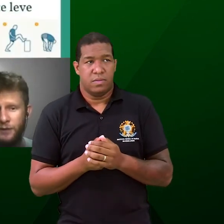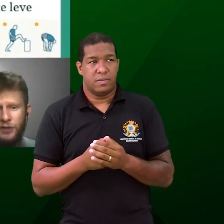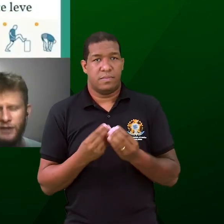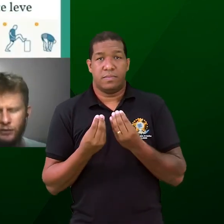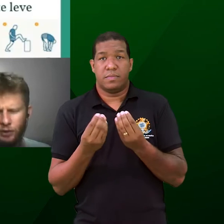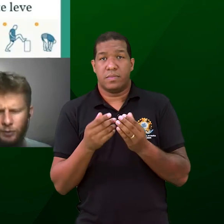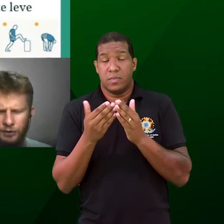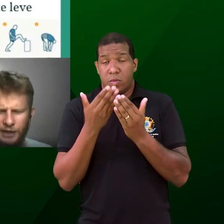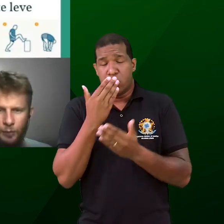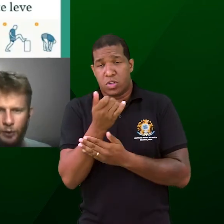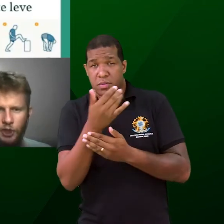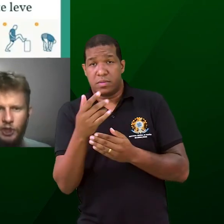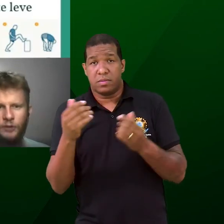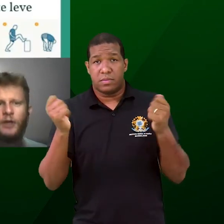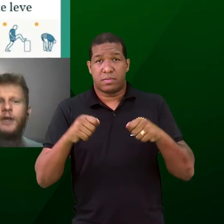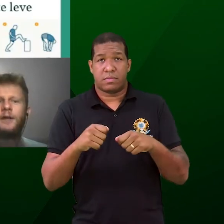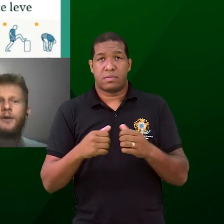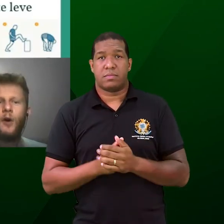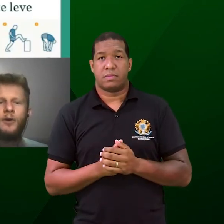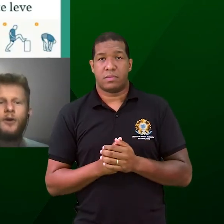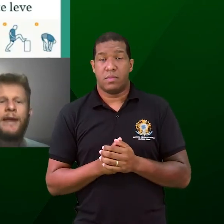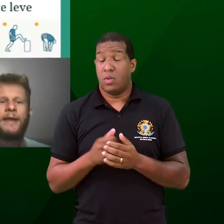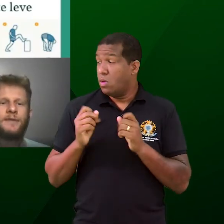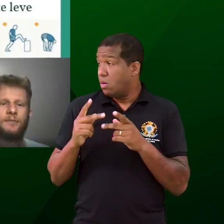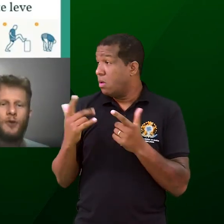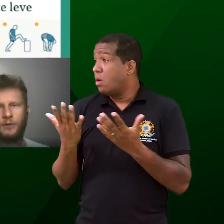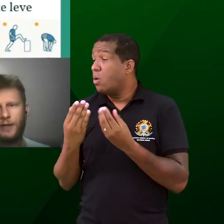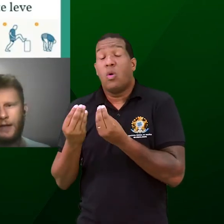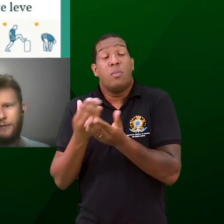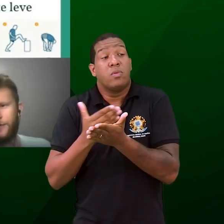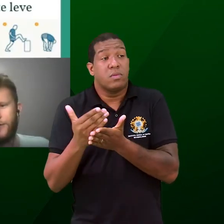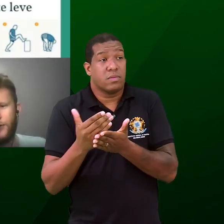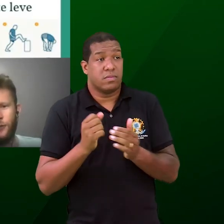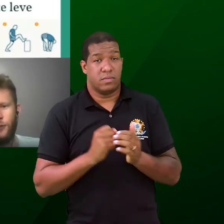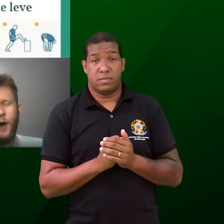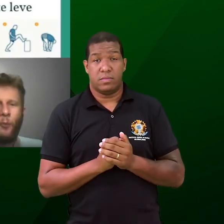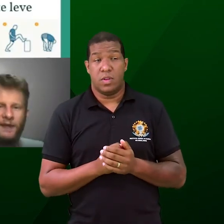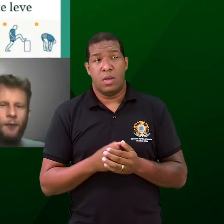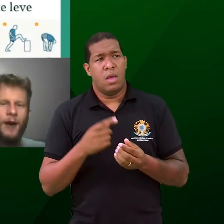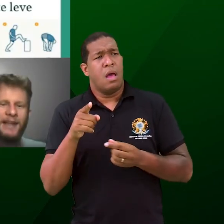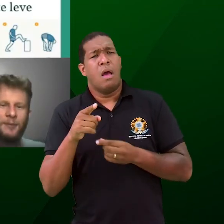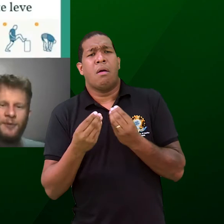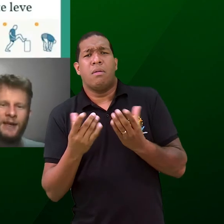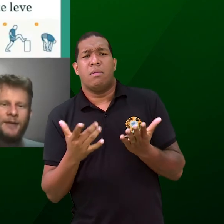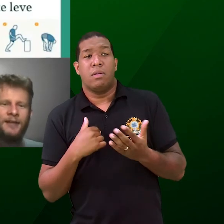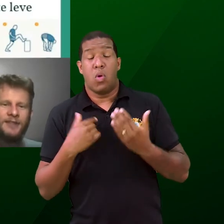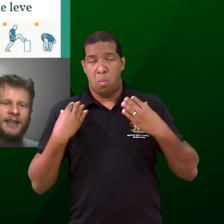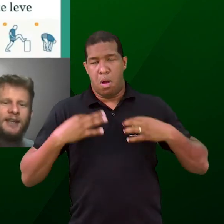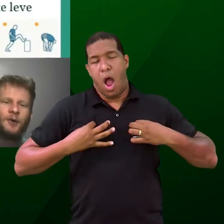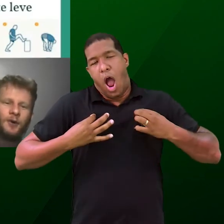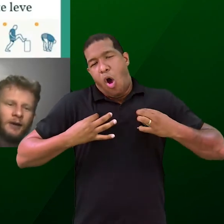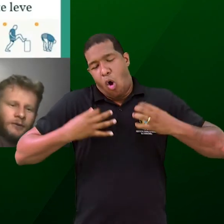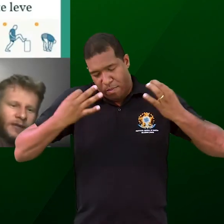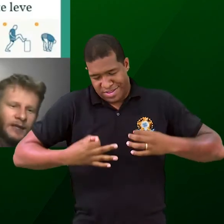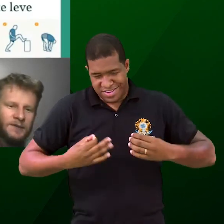Tá? Tem gente que usa as duas mãos aqui, que fica mais fácil, com a ponta dos dedos, vocês têm que ir descobrindo ali,